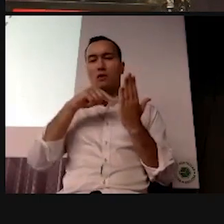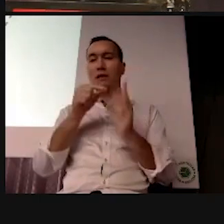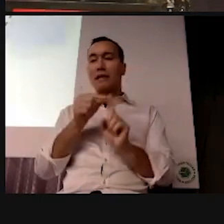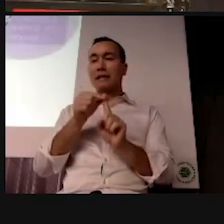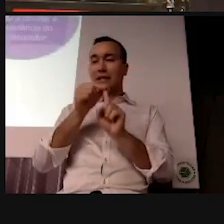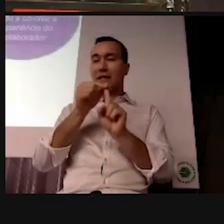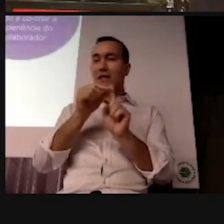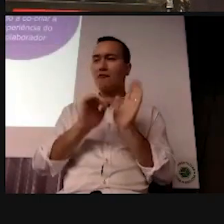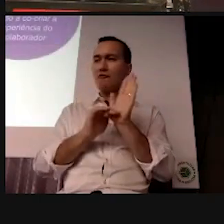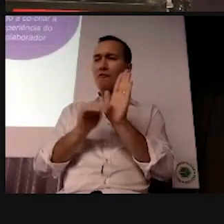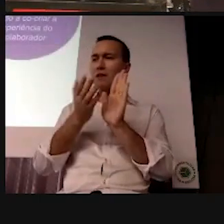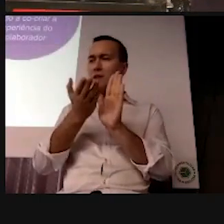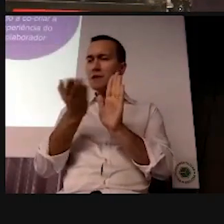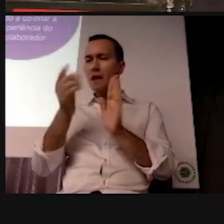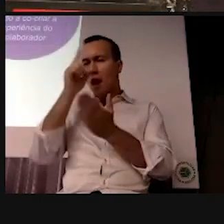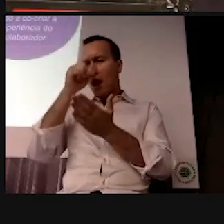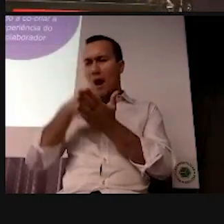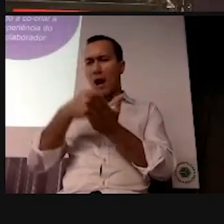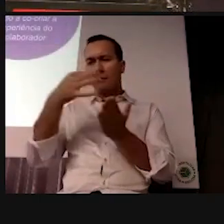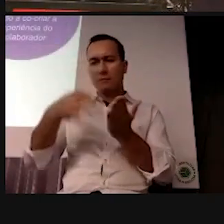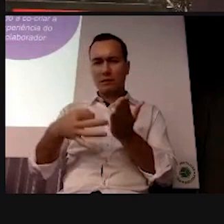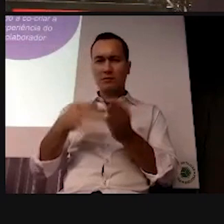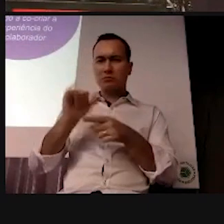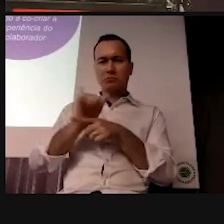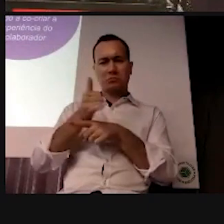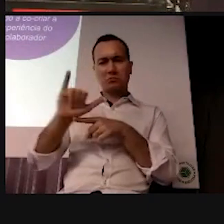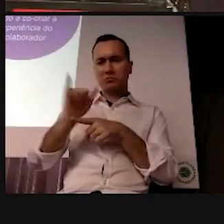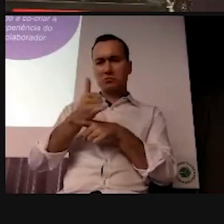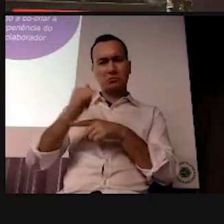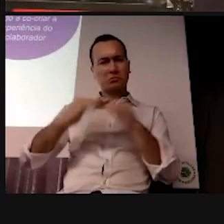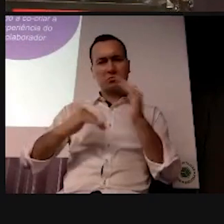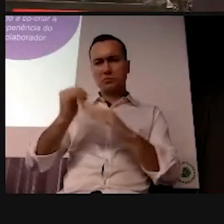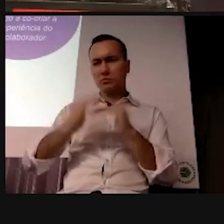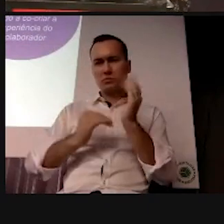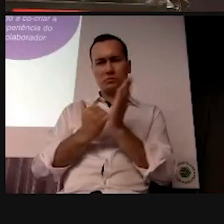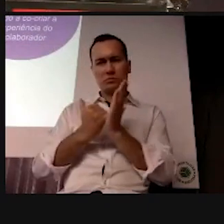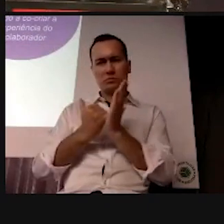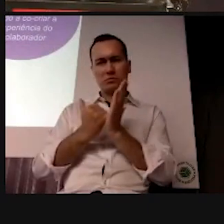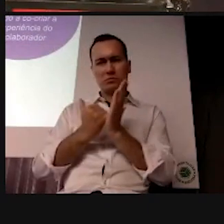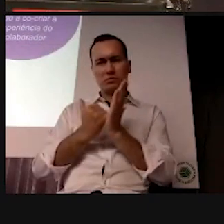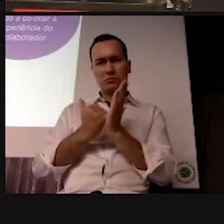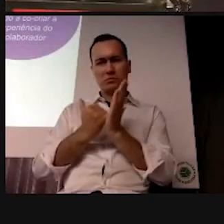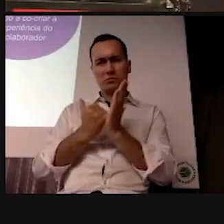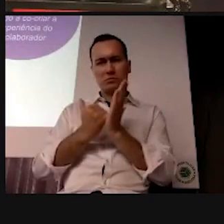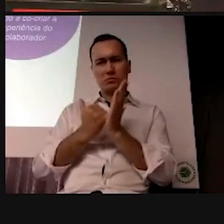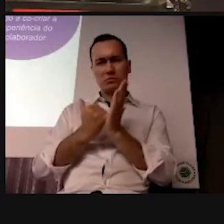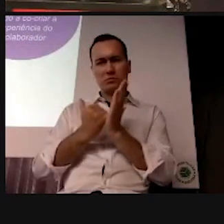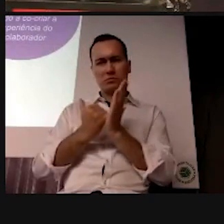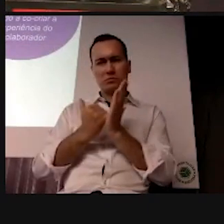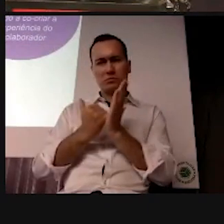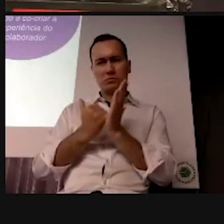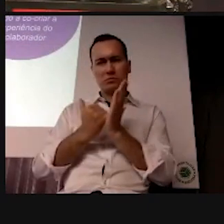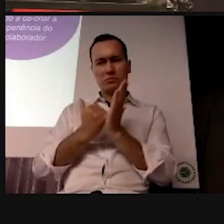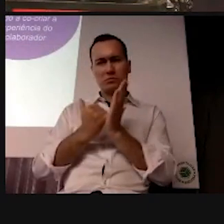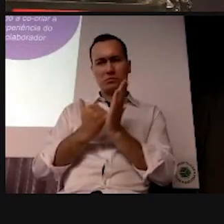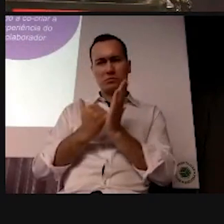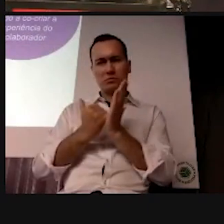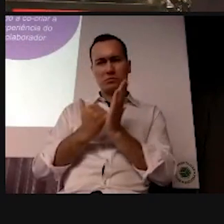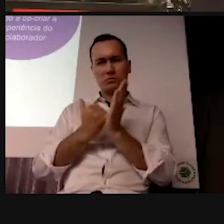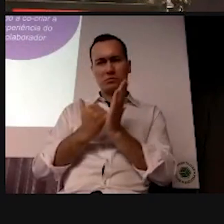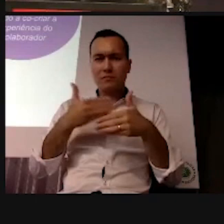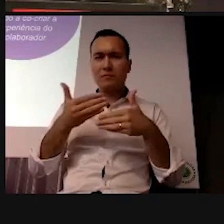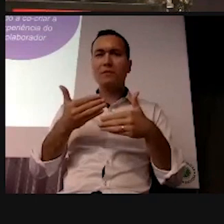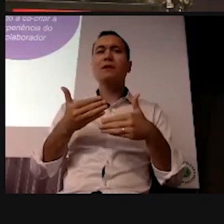estratégico. E com agilidade, a gente passa o tempo todo a co-criar essa experiência do colaborador. Olhar para ela,